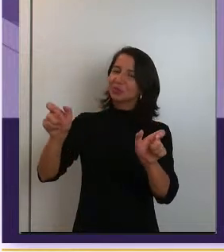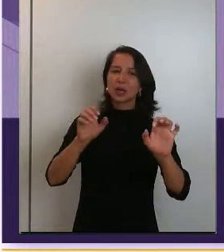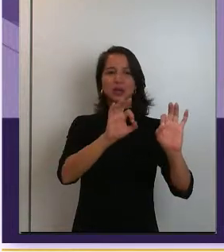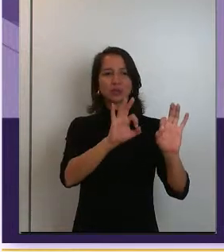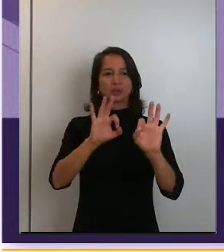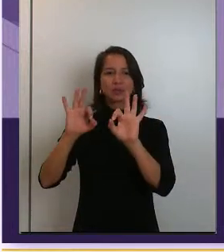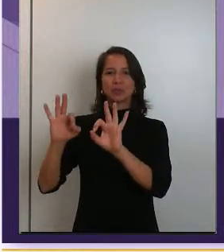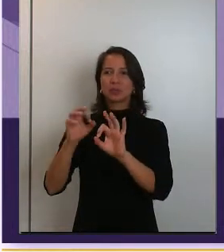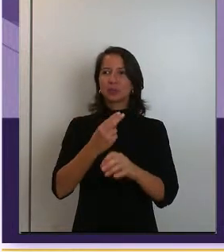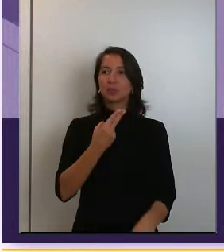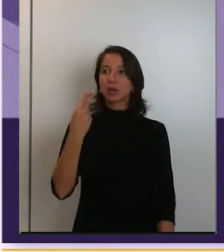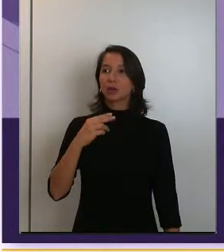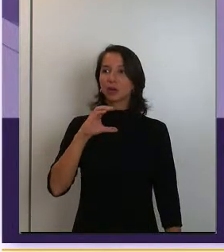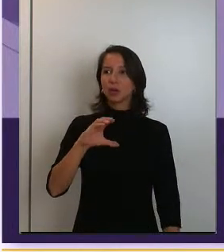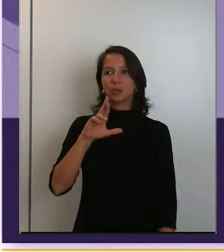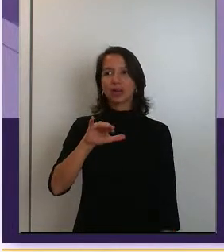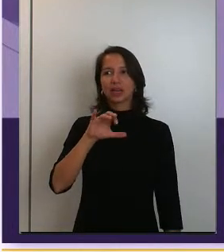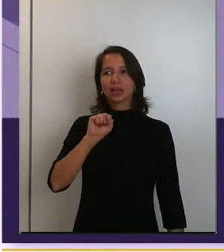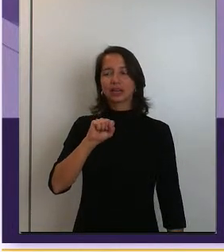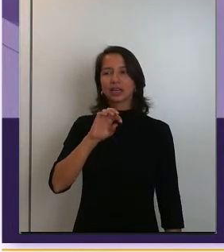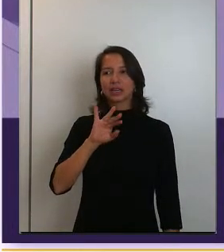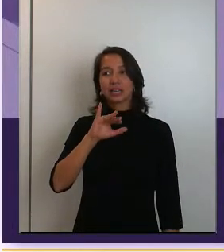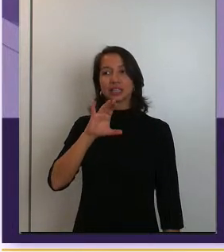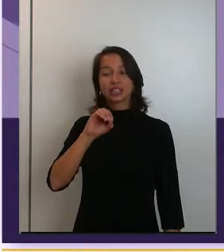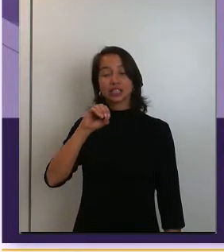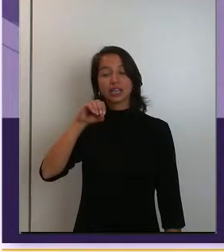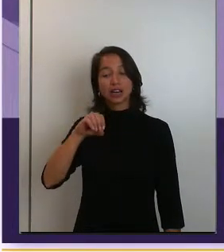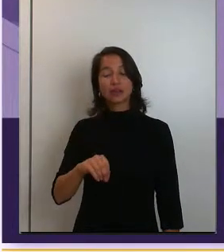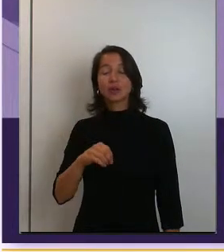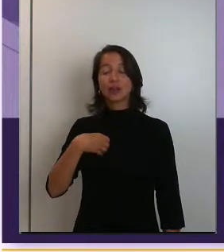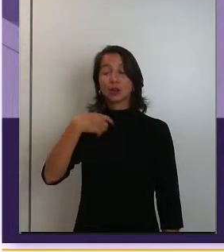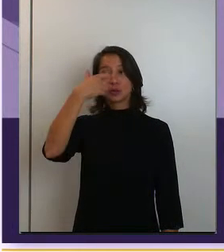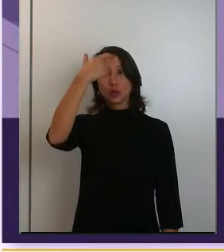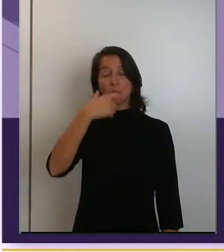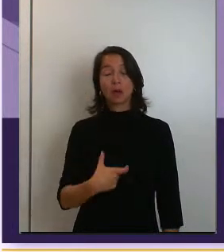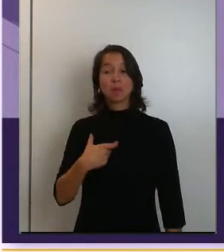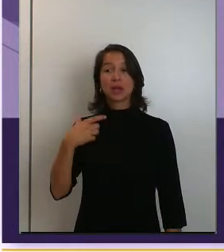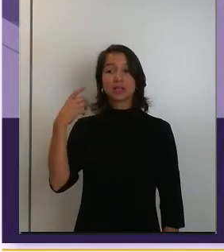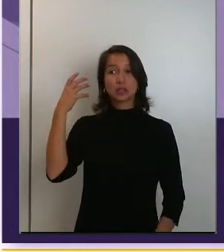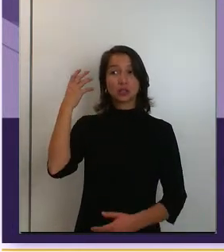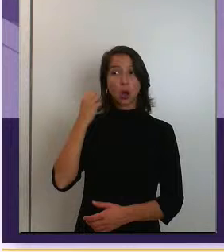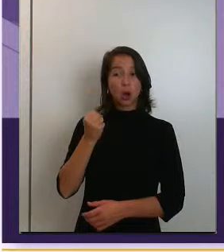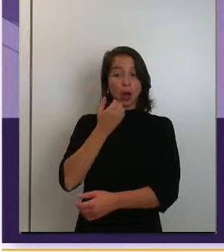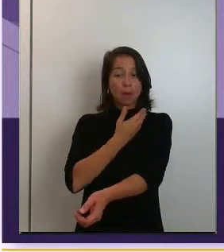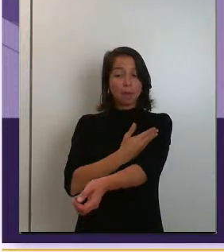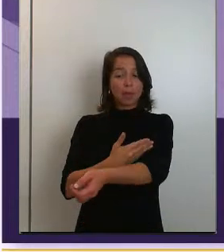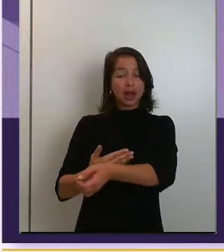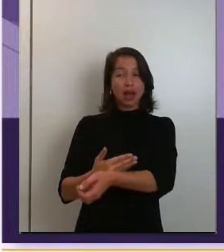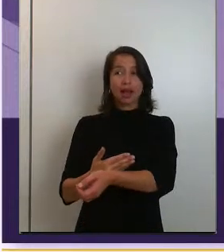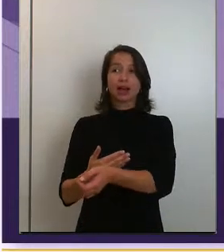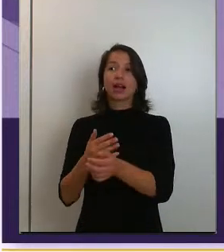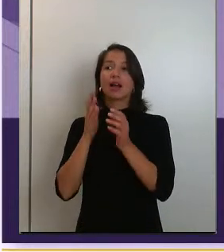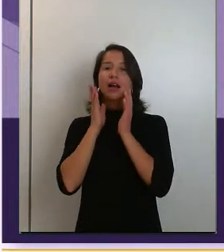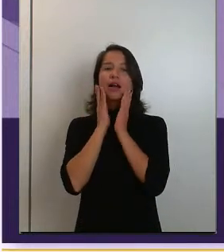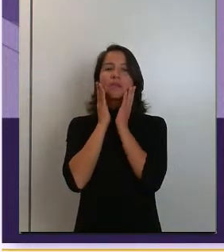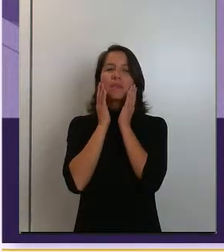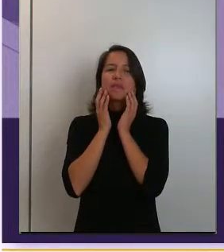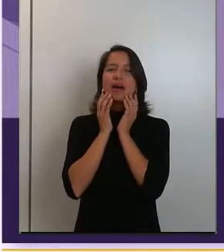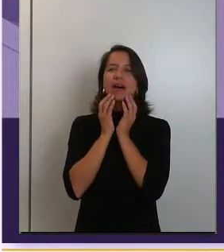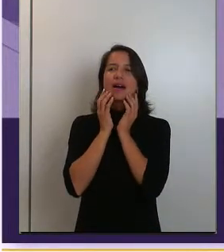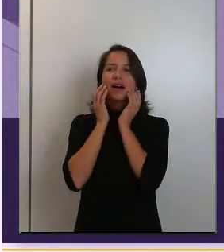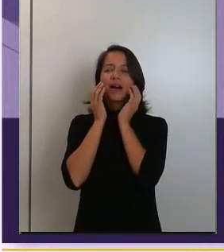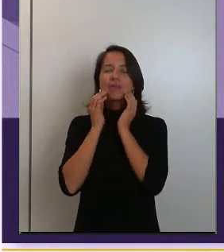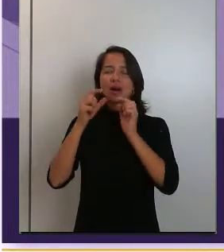sou branco, estou com barba para fazer, uso óculos de grau, estou usando fone de ouvido, cabelos castanhos